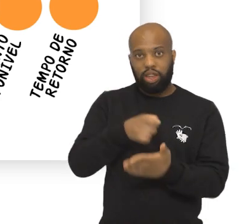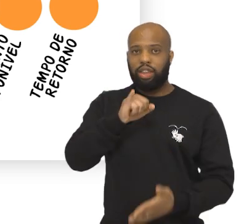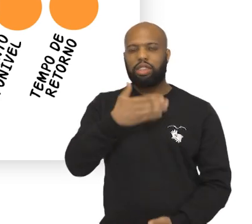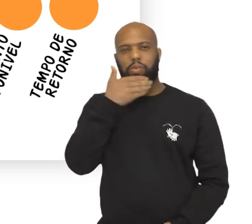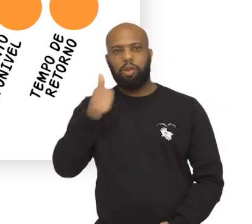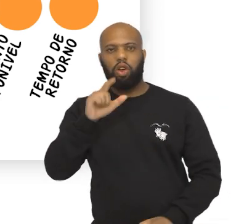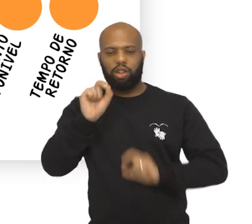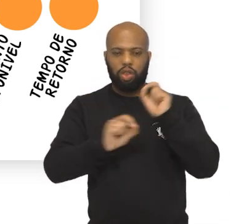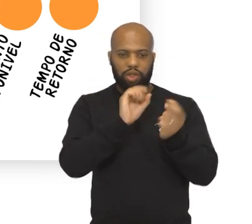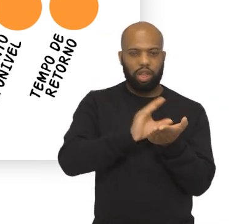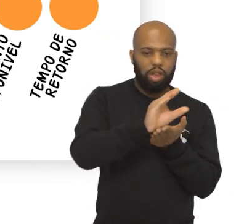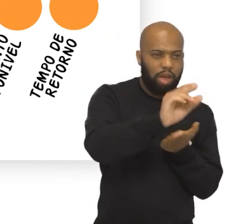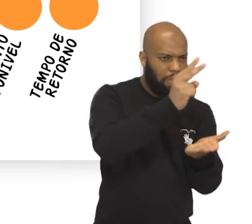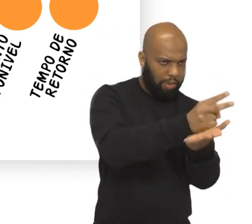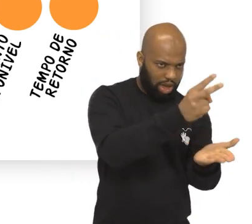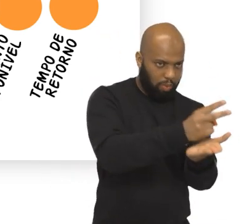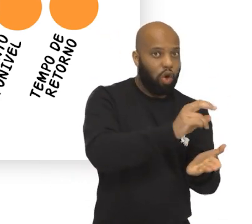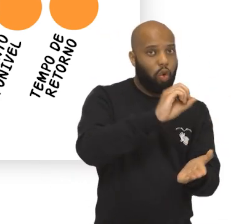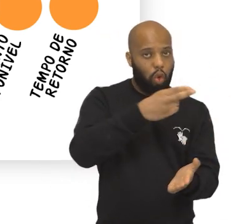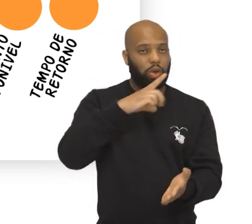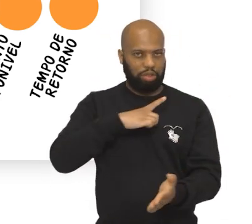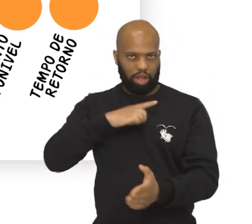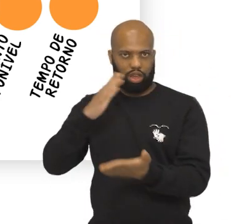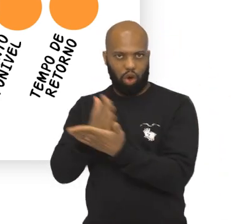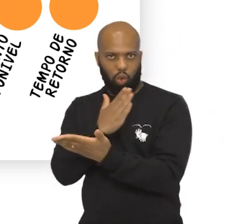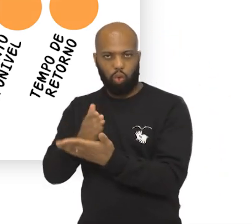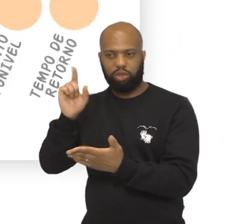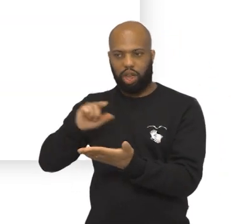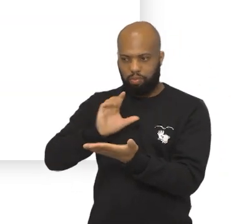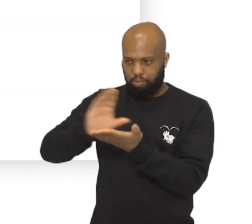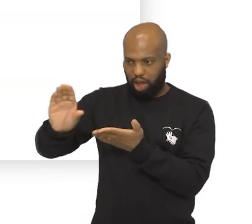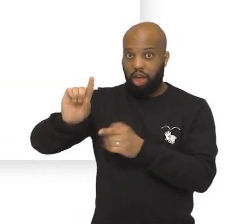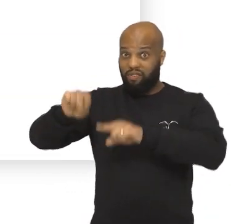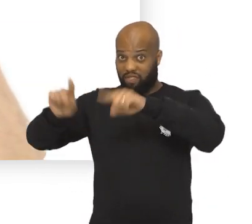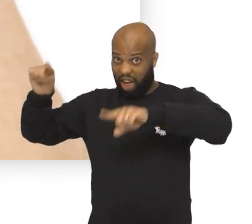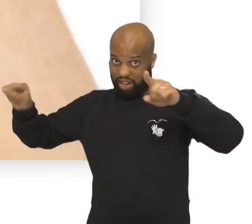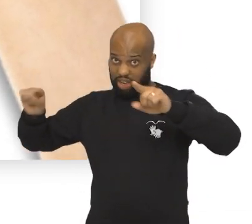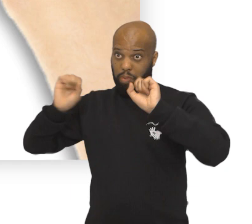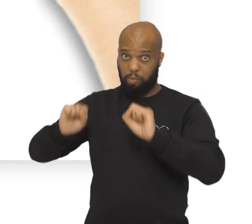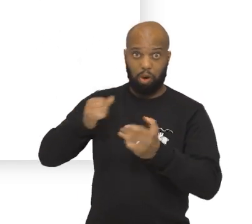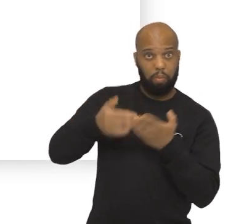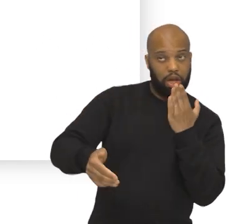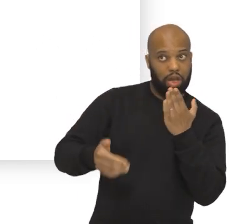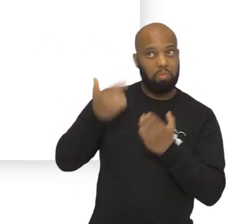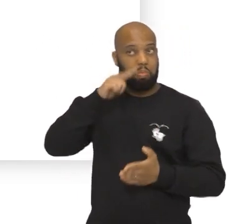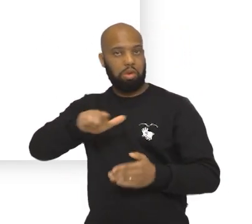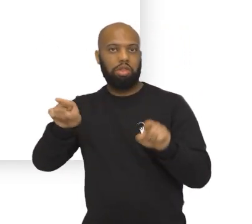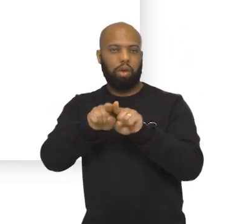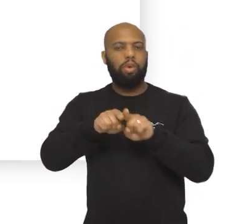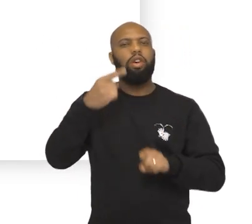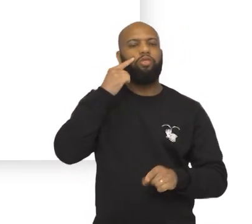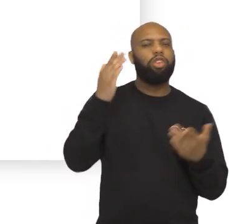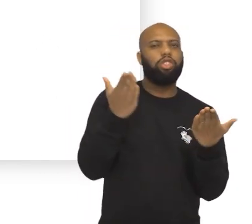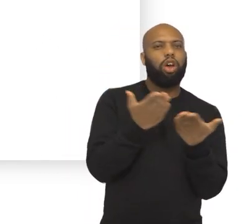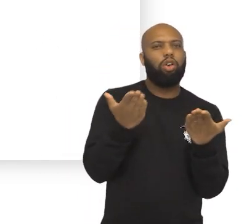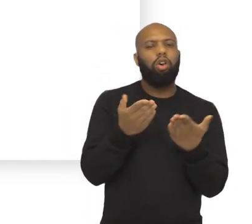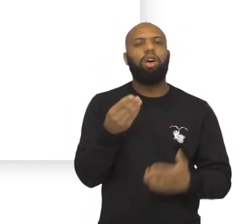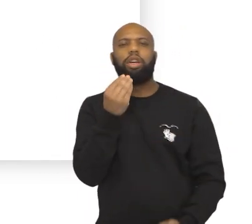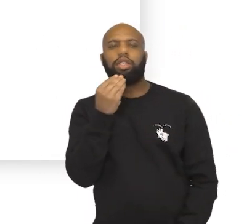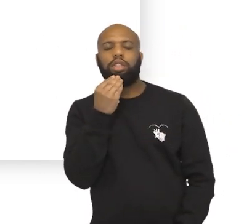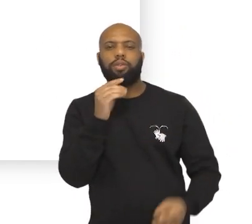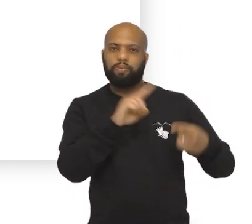definir se a melhor investir em renda fixa ou renda variável veja alguns passos para fazer um plano